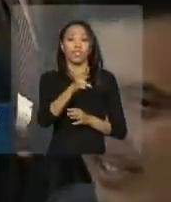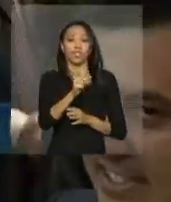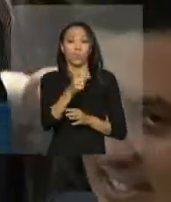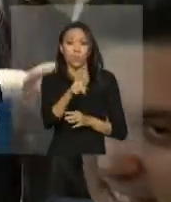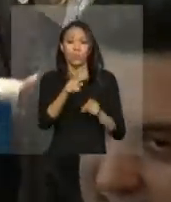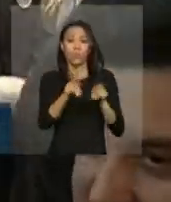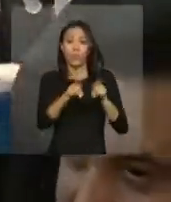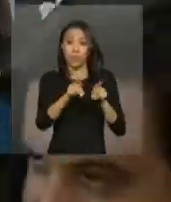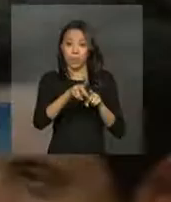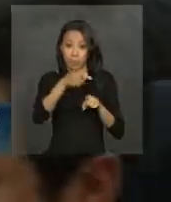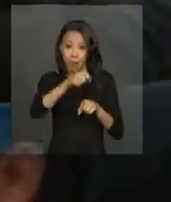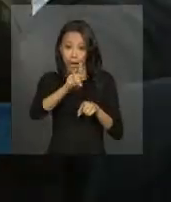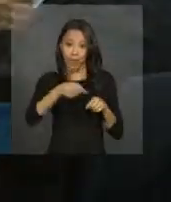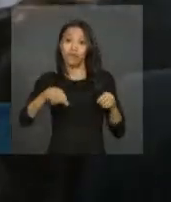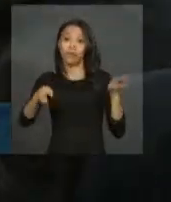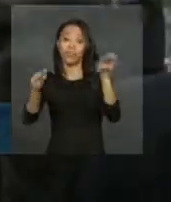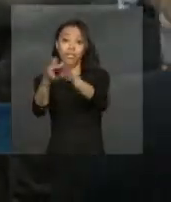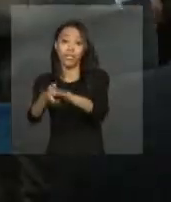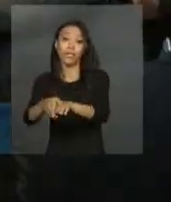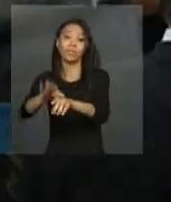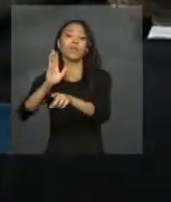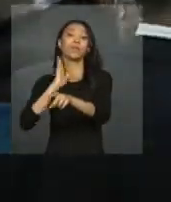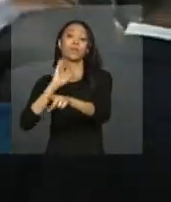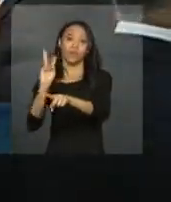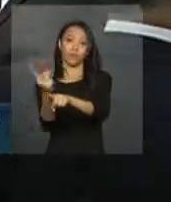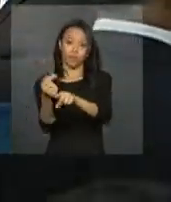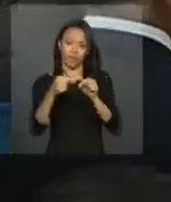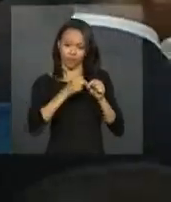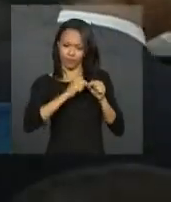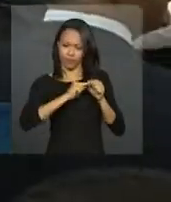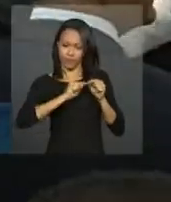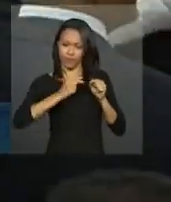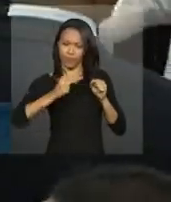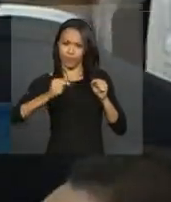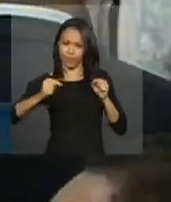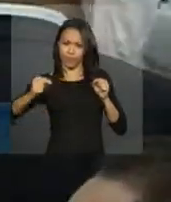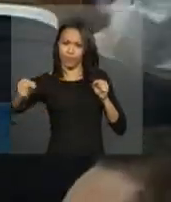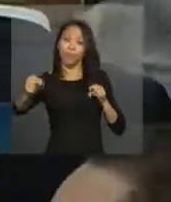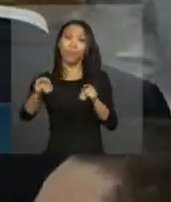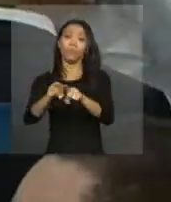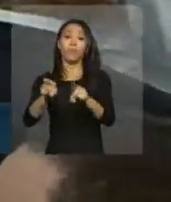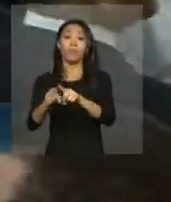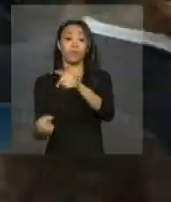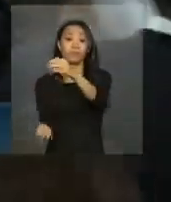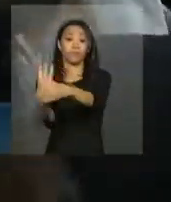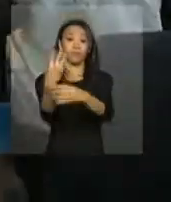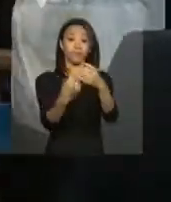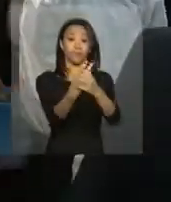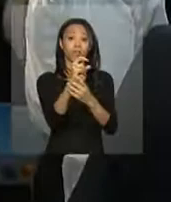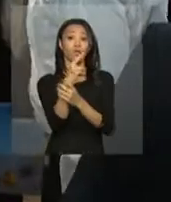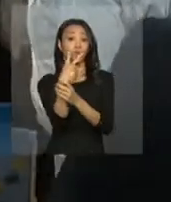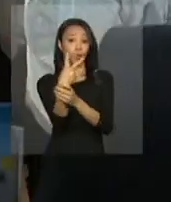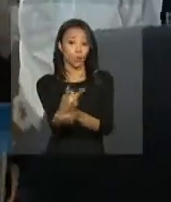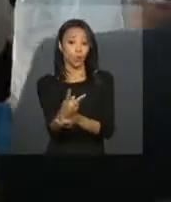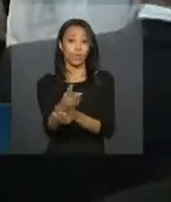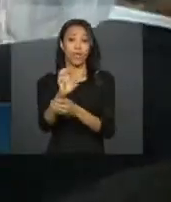estreito em Minas Gerais e também vai ter que instalar duas estações